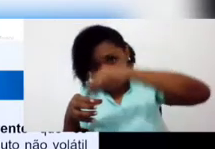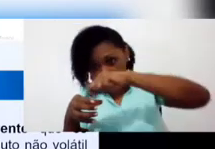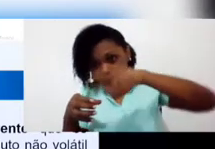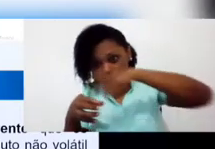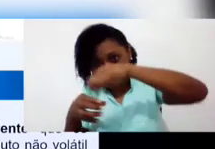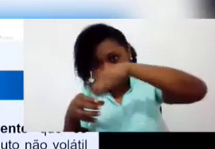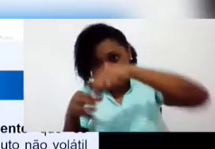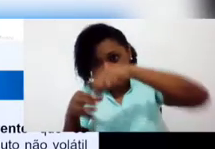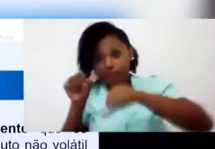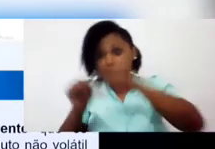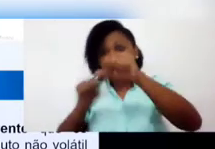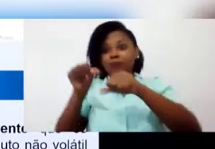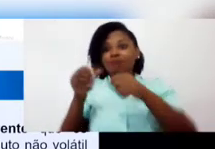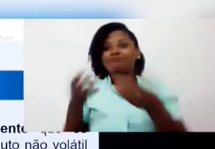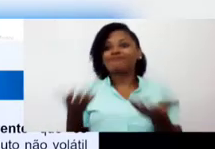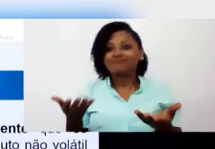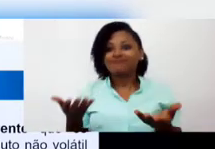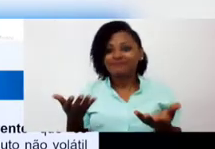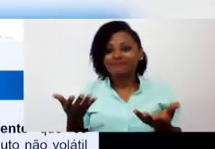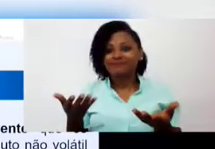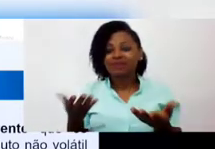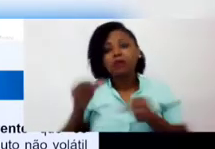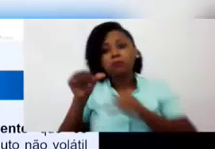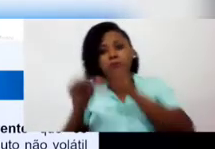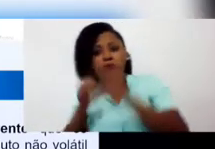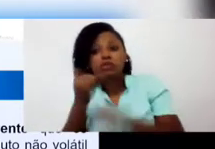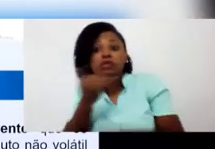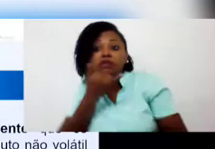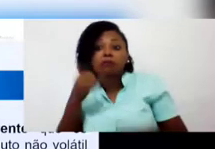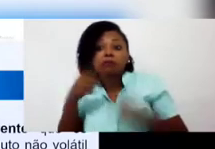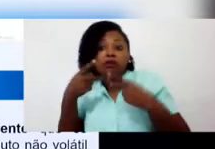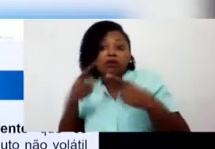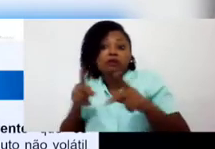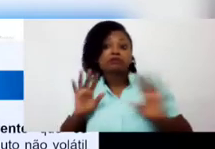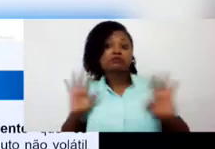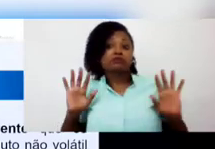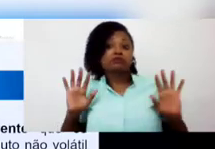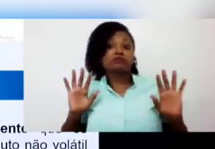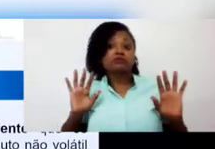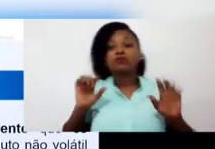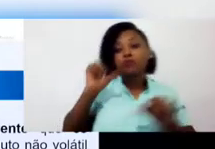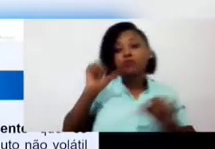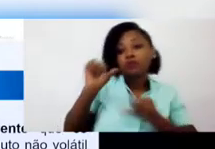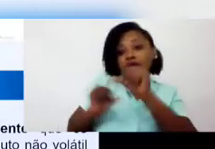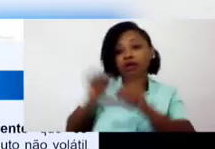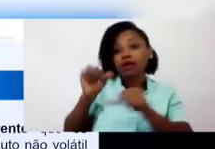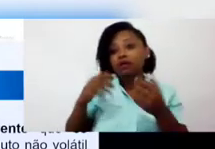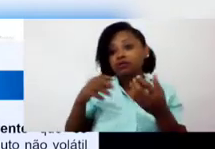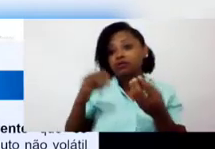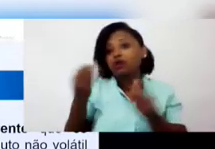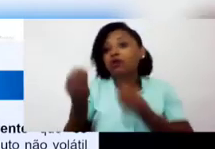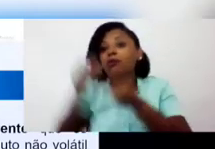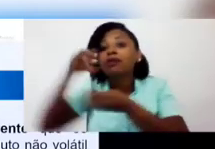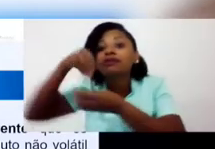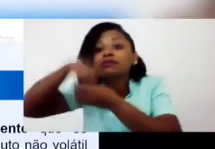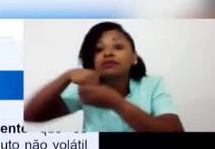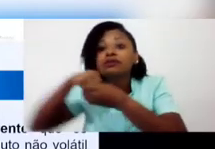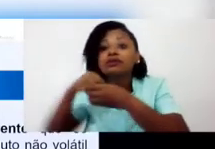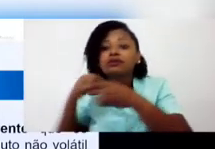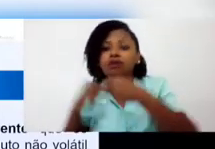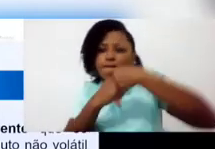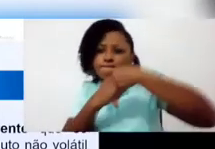algumas mudanças em cima desse solvente. Mudanças que vão mexer com o ponto de fusão, com o ponto de ebulição,